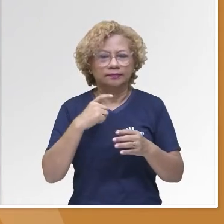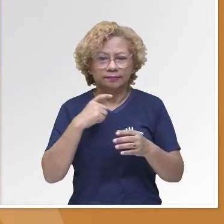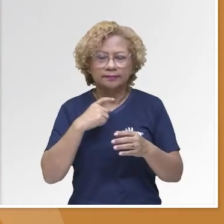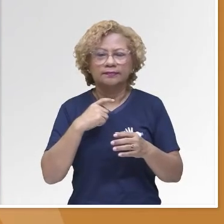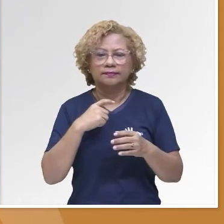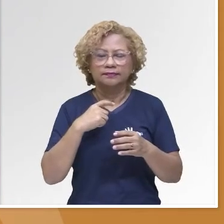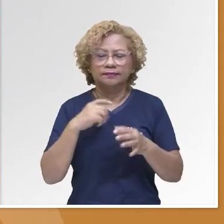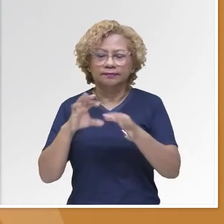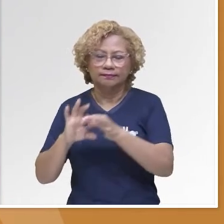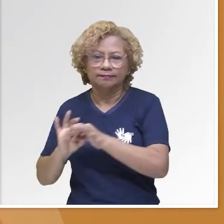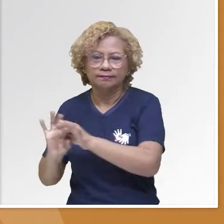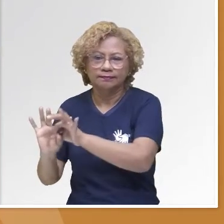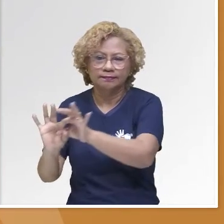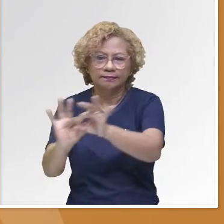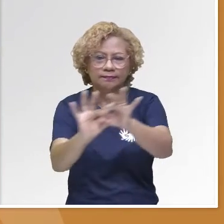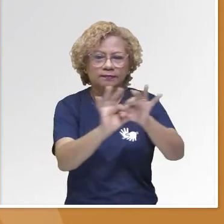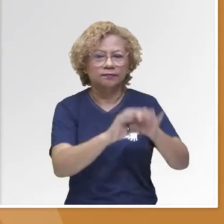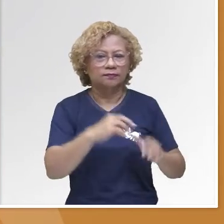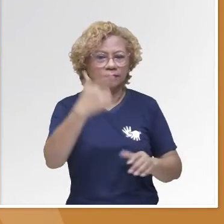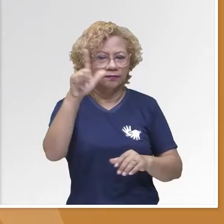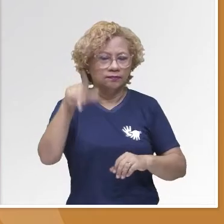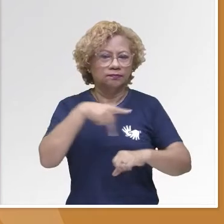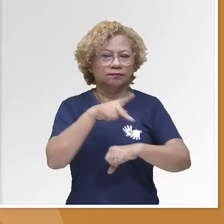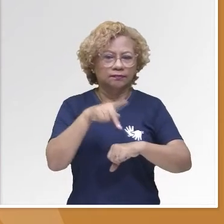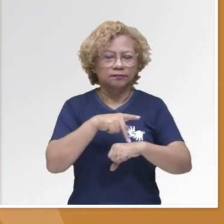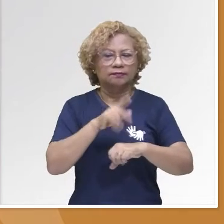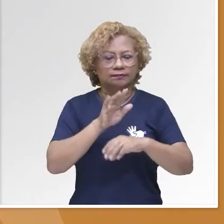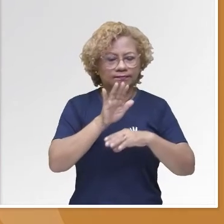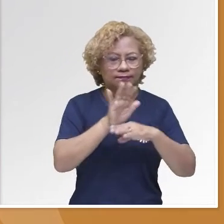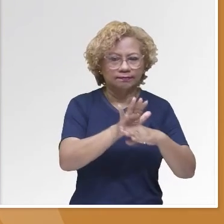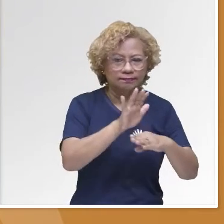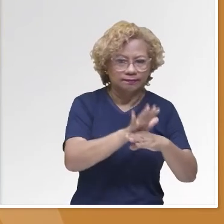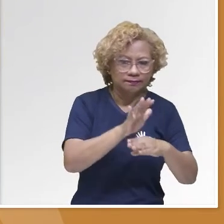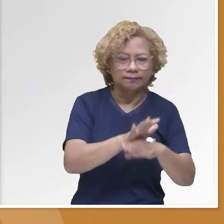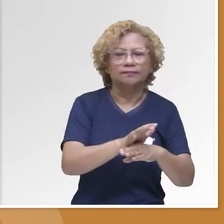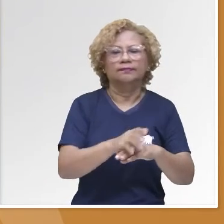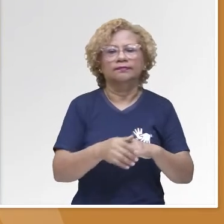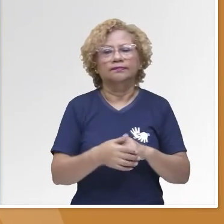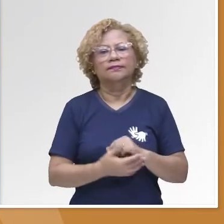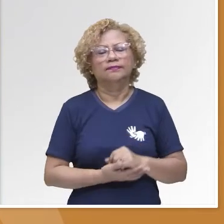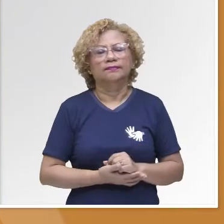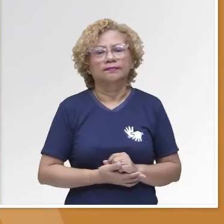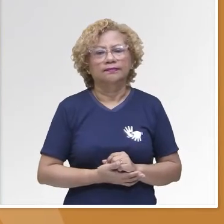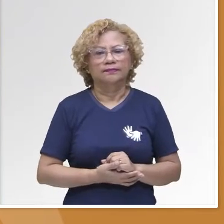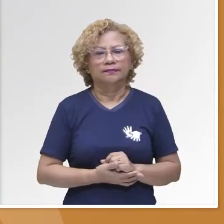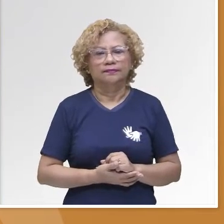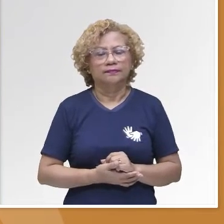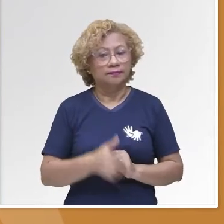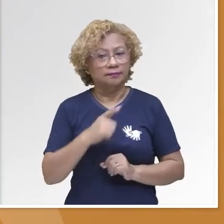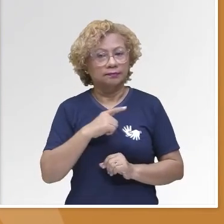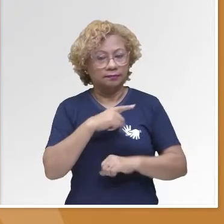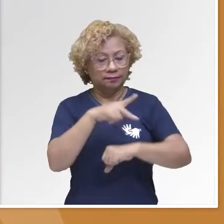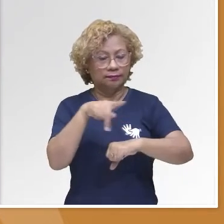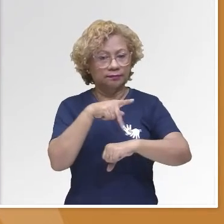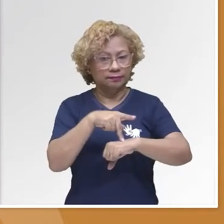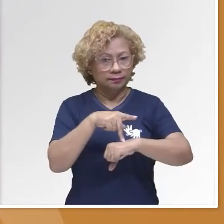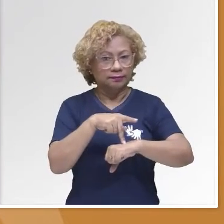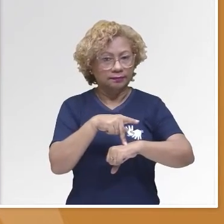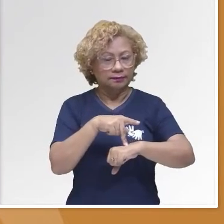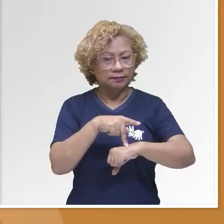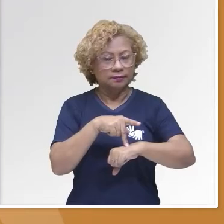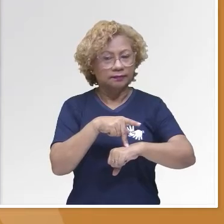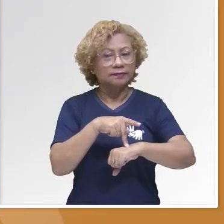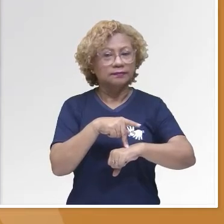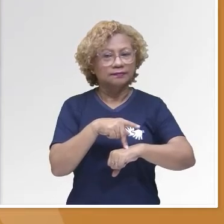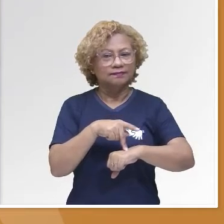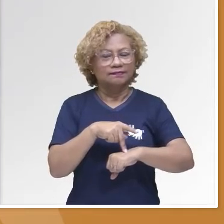se interligando e isso ajudando nesses acordos comerciais. Existem países que a gente observa que vai ter essa